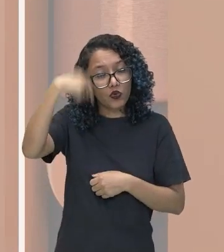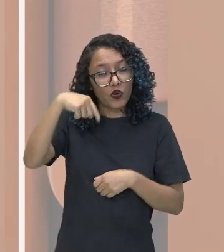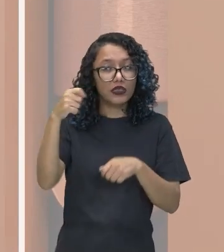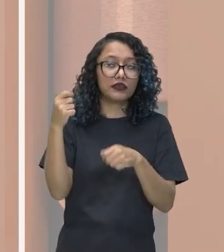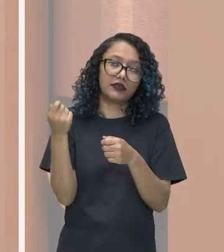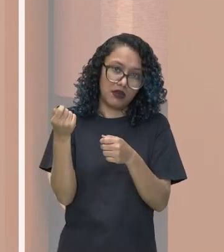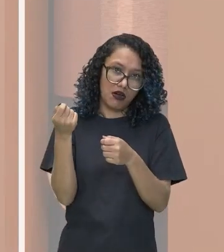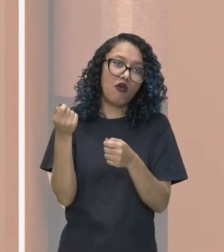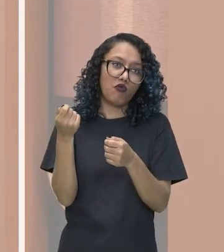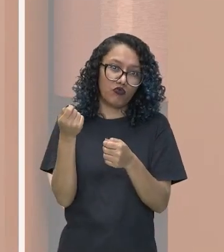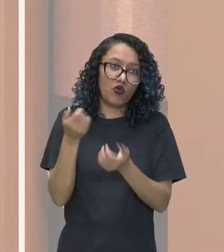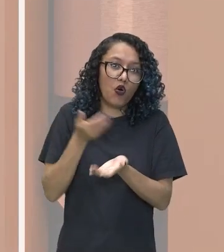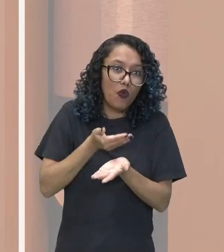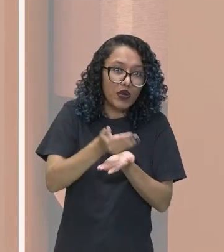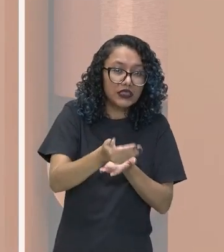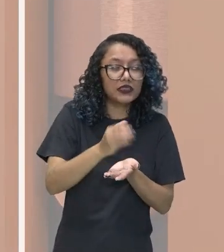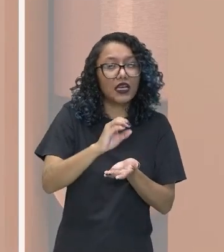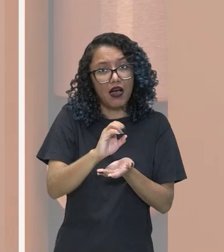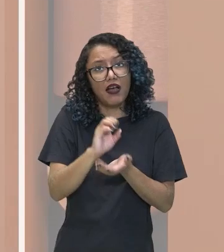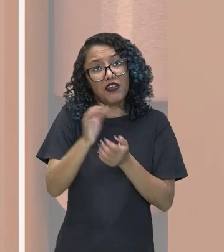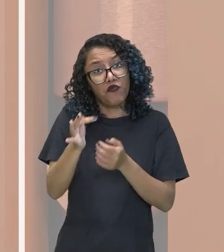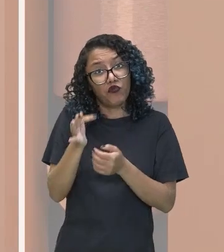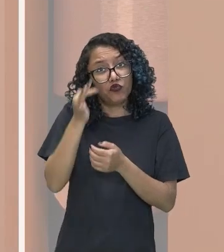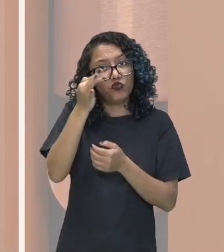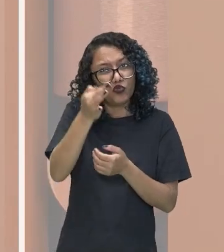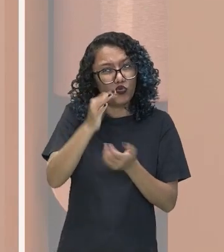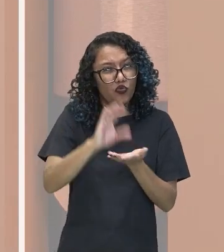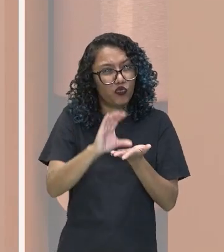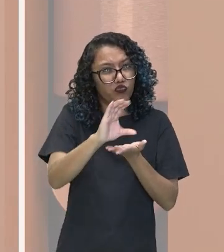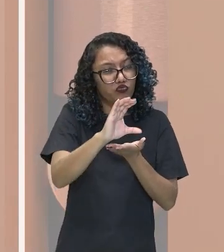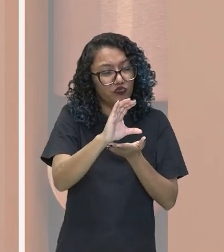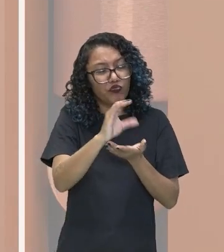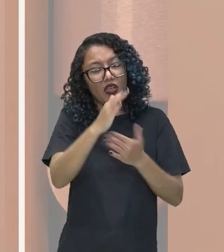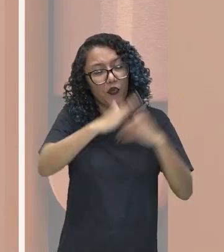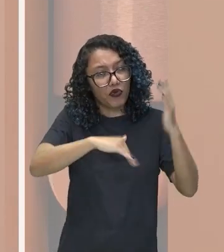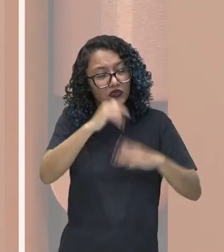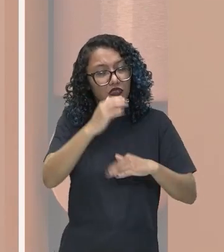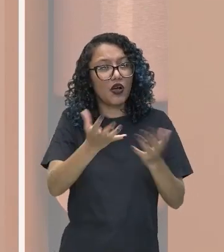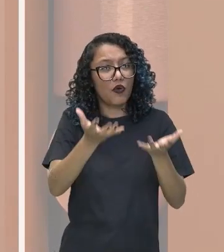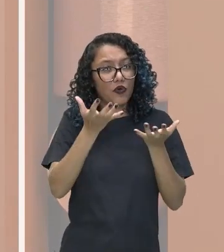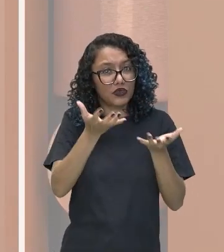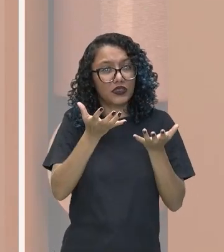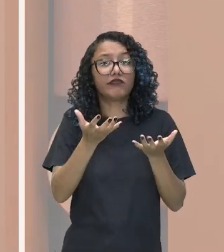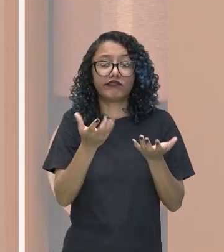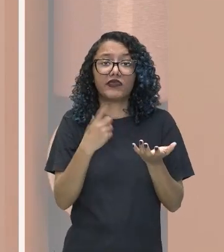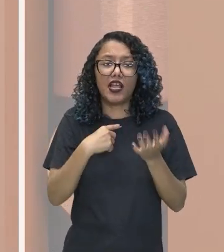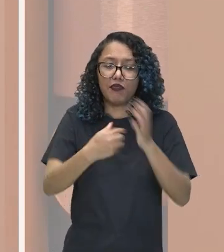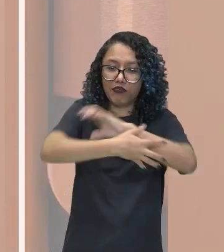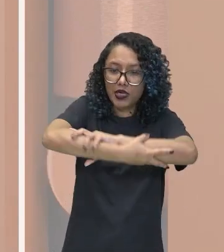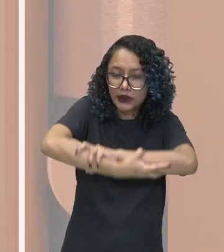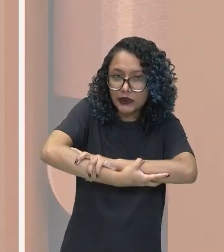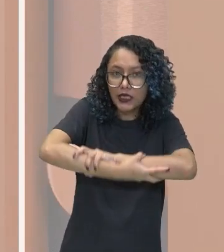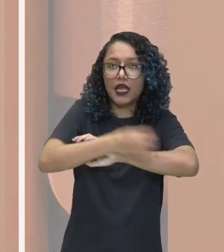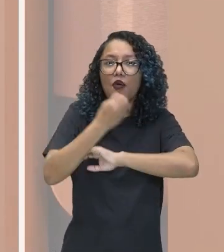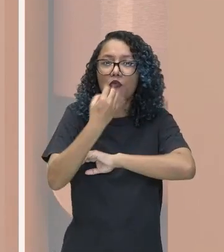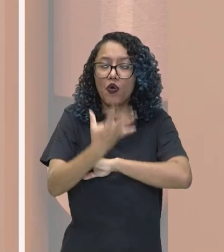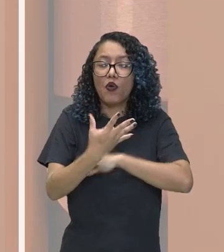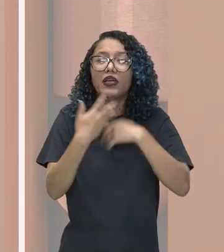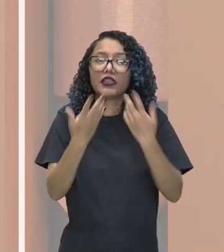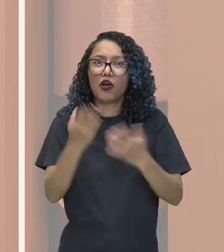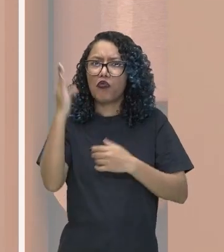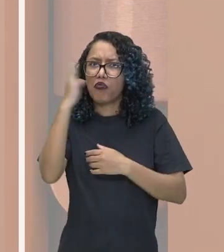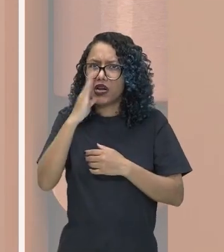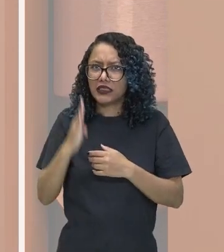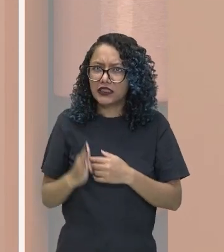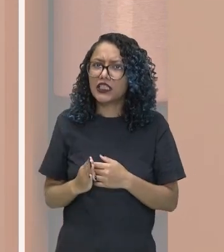numa possível mão de obra no futuro. Então ali o Brasil e o Canadá têm boas relações diplomáticas e acaba sendo maior o número a cada ano de